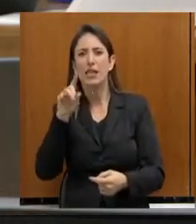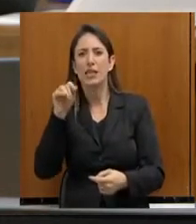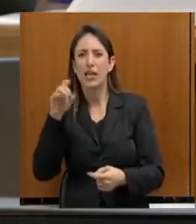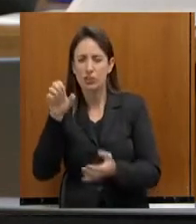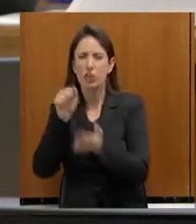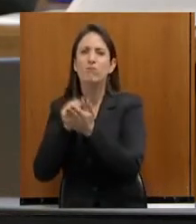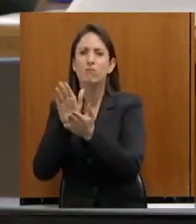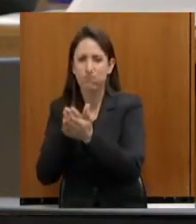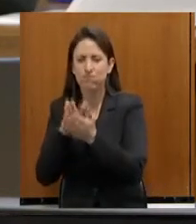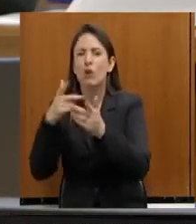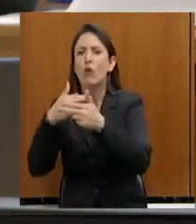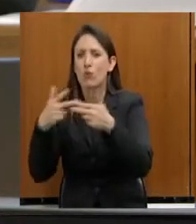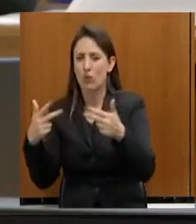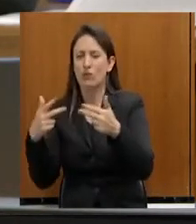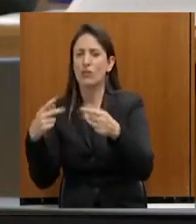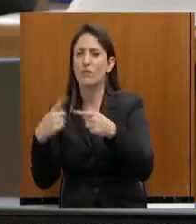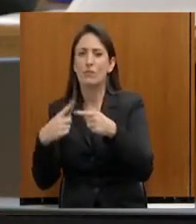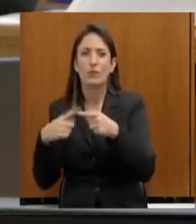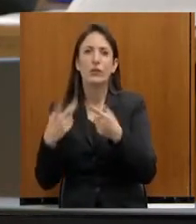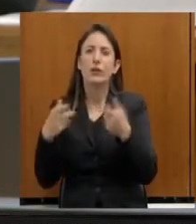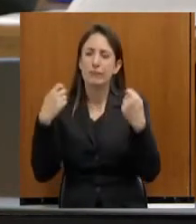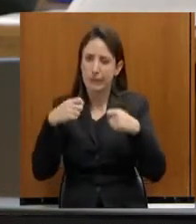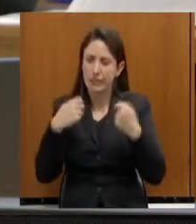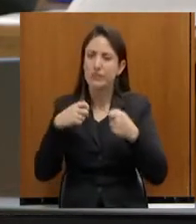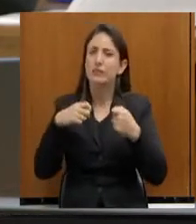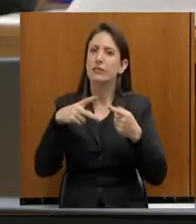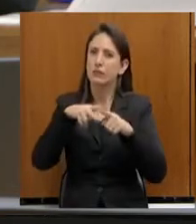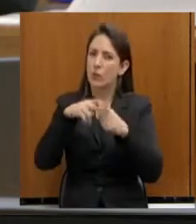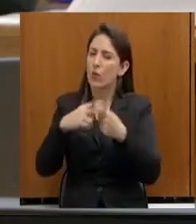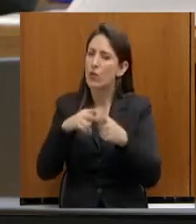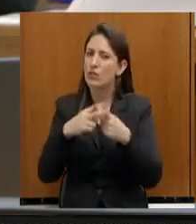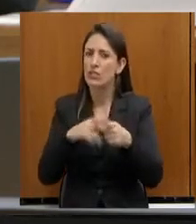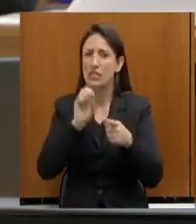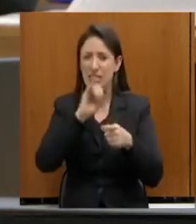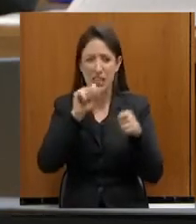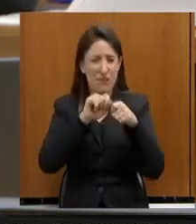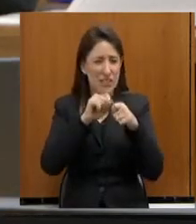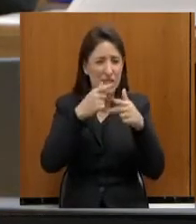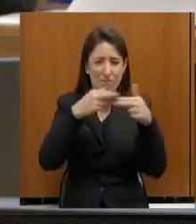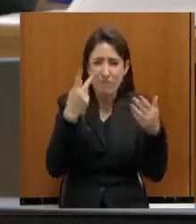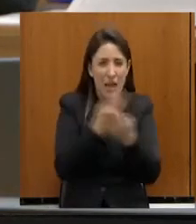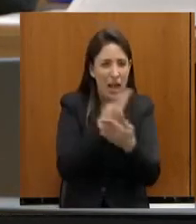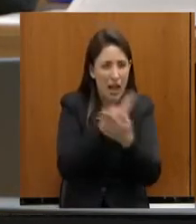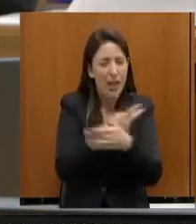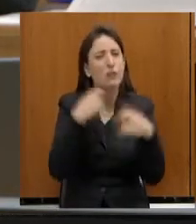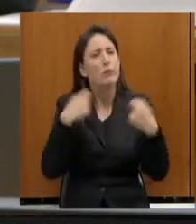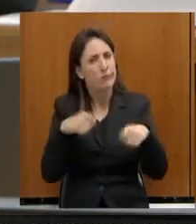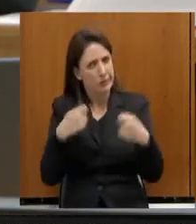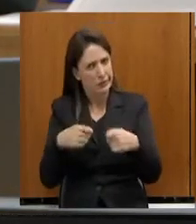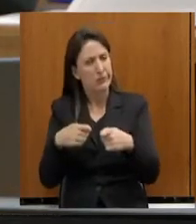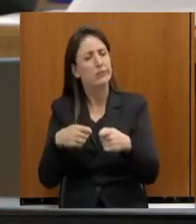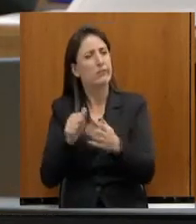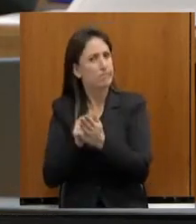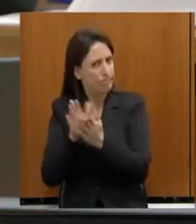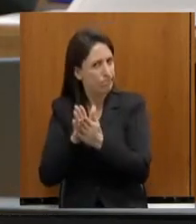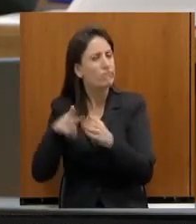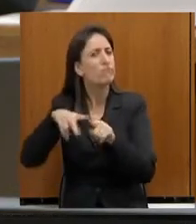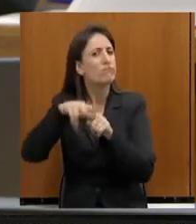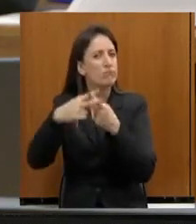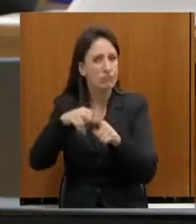um empreendimento possa corrigir algum tipo de operação Que por ventura